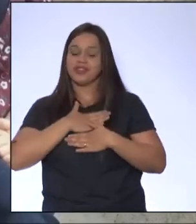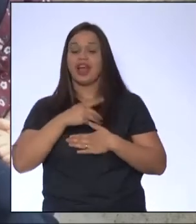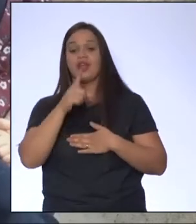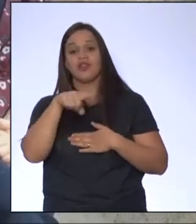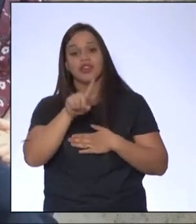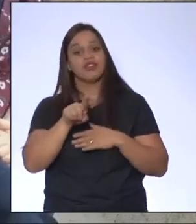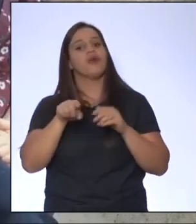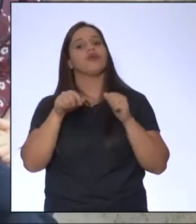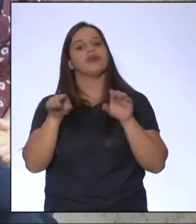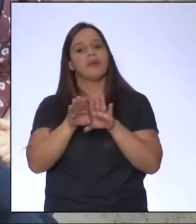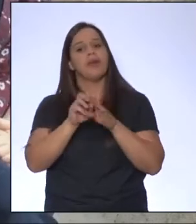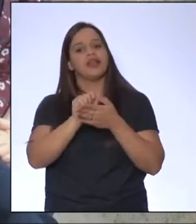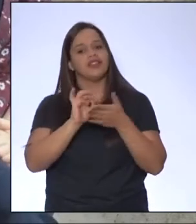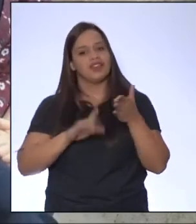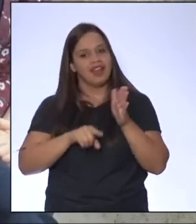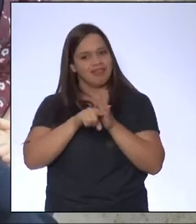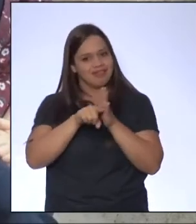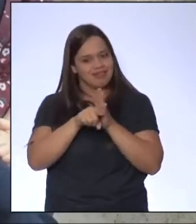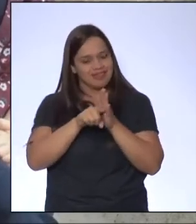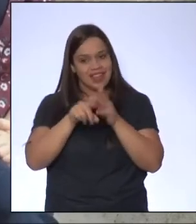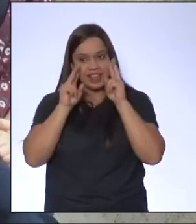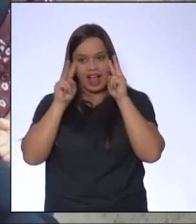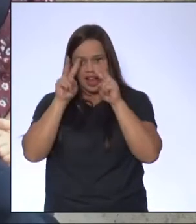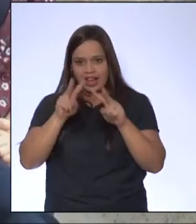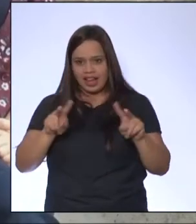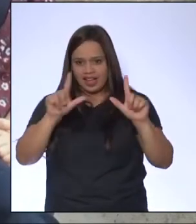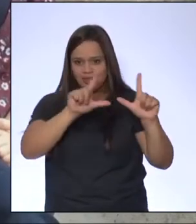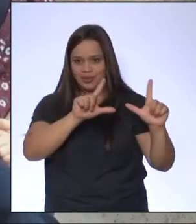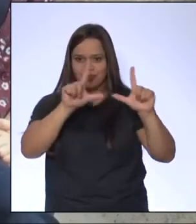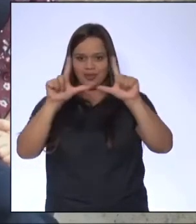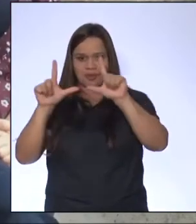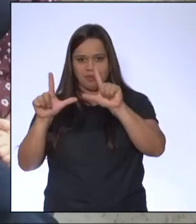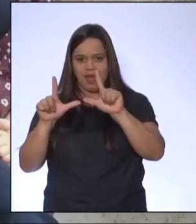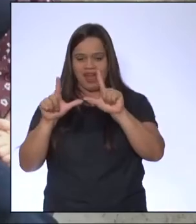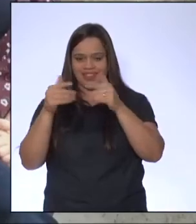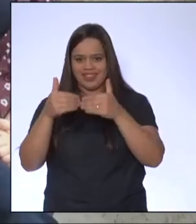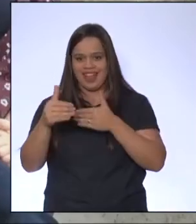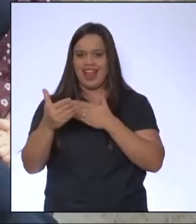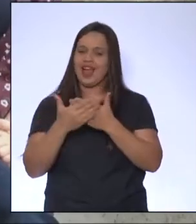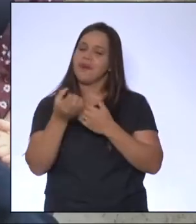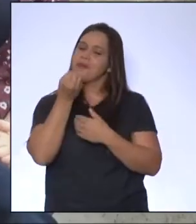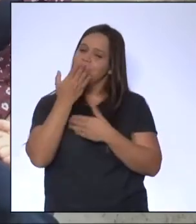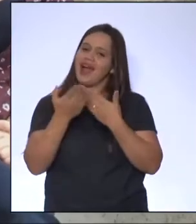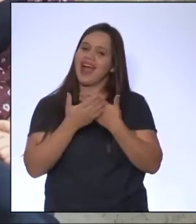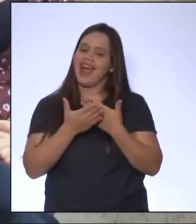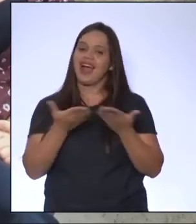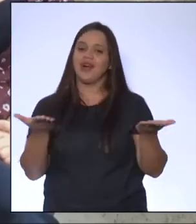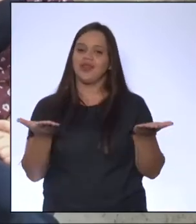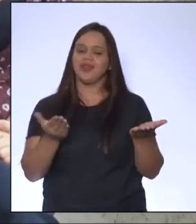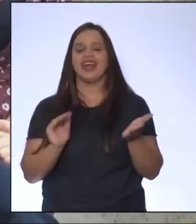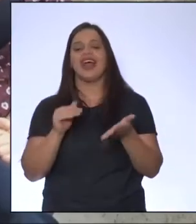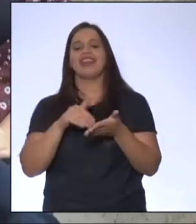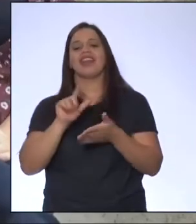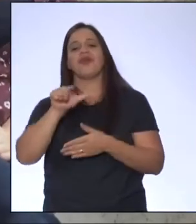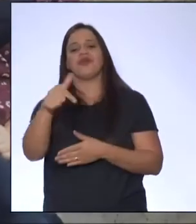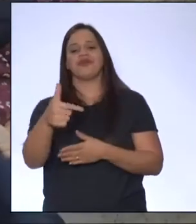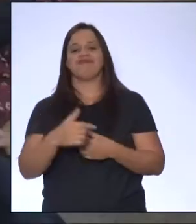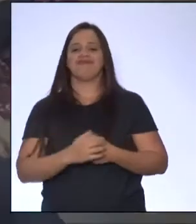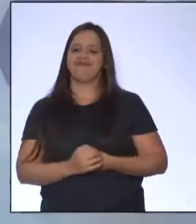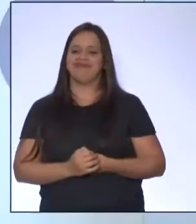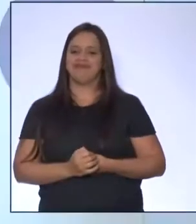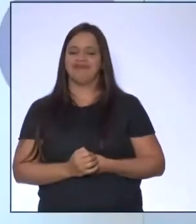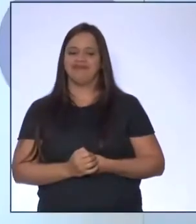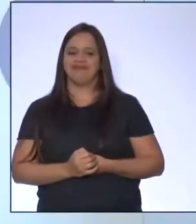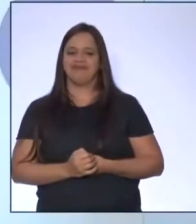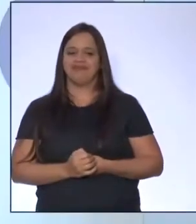análise de paisagem a partir da leitura de imagens ao longo dessa aula. Boa aula para vocês e até uma próxima vez.